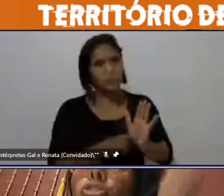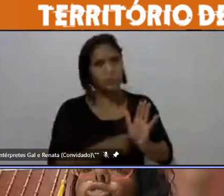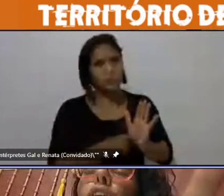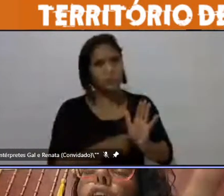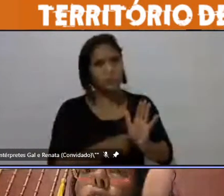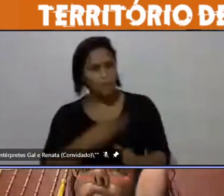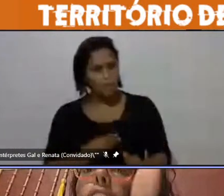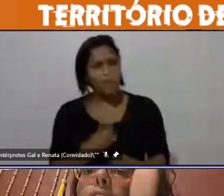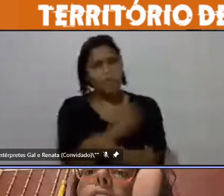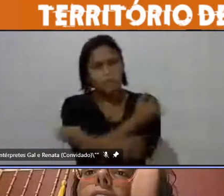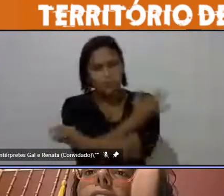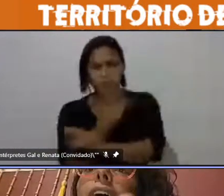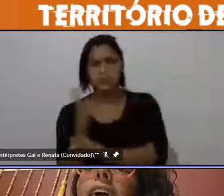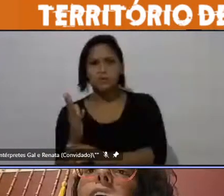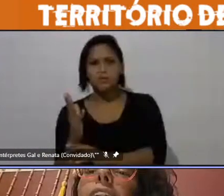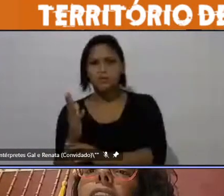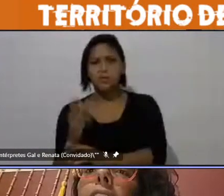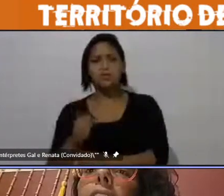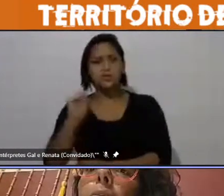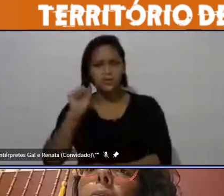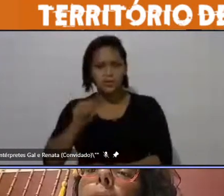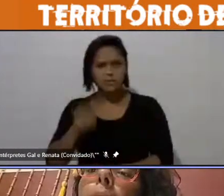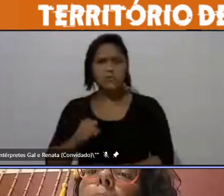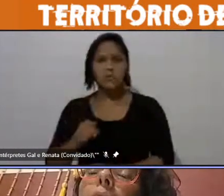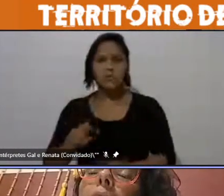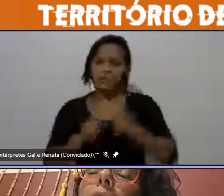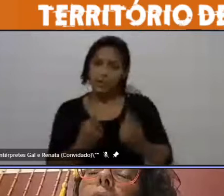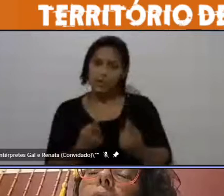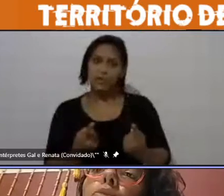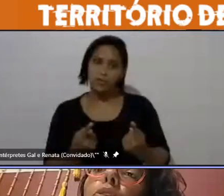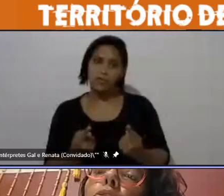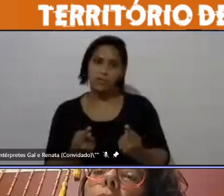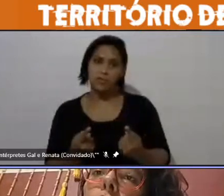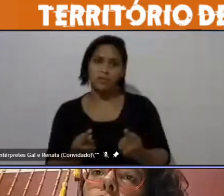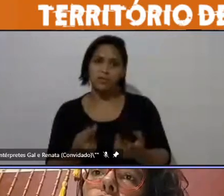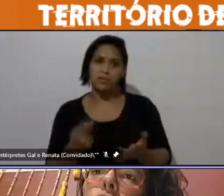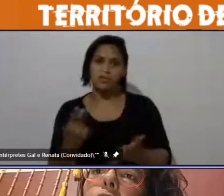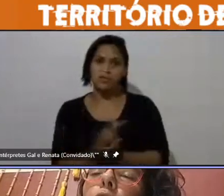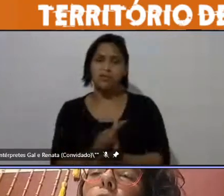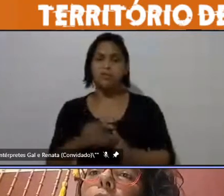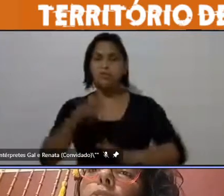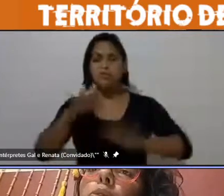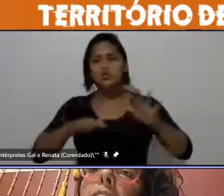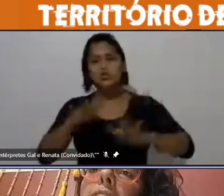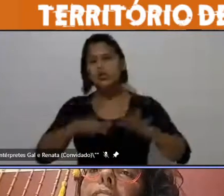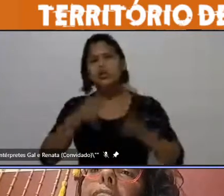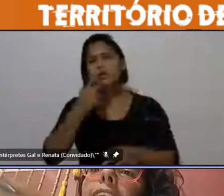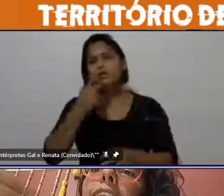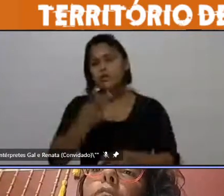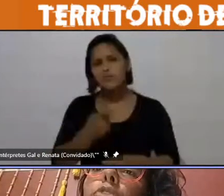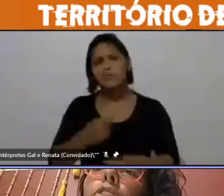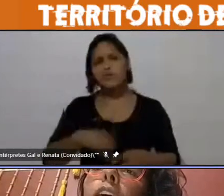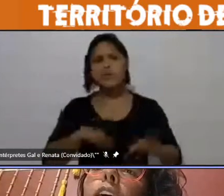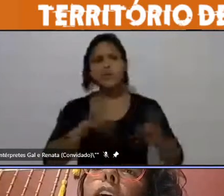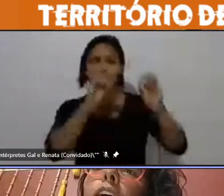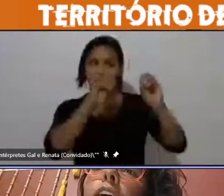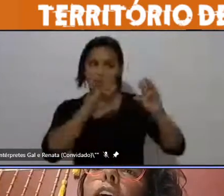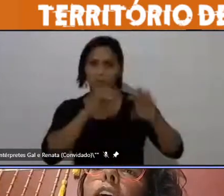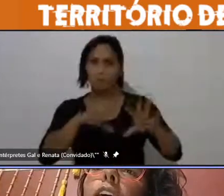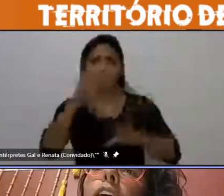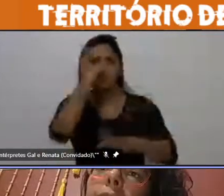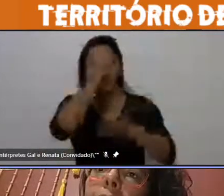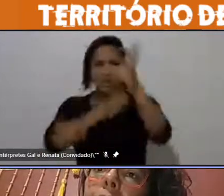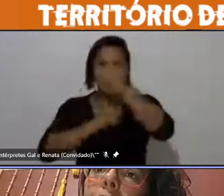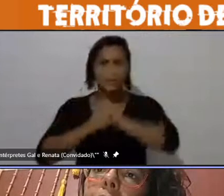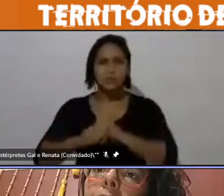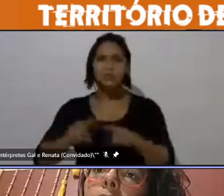meio ambiente com o nosso iPhone, né? Então, o que os movimentos dizem, eu aprendo com eles, é que eles são